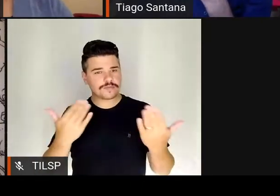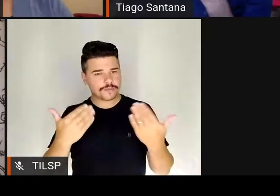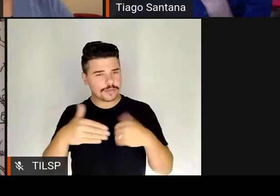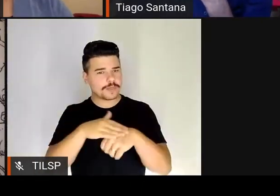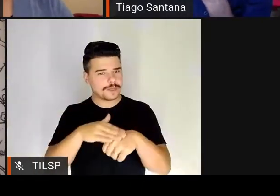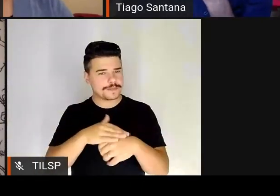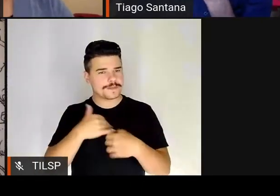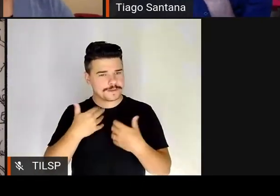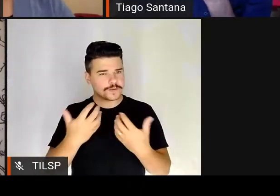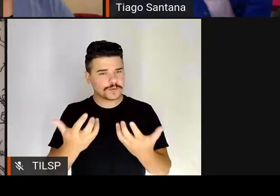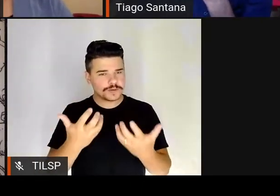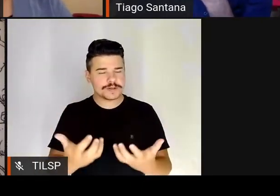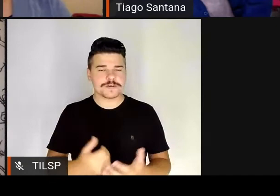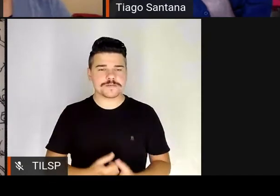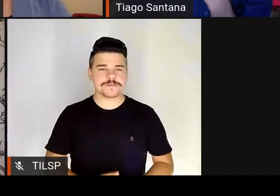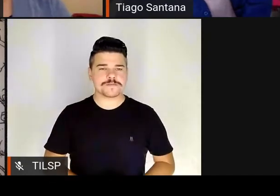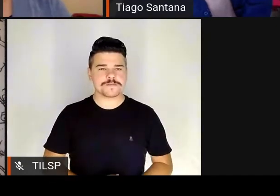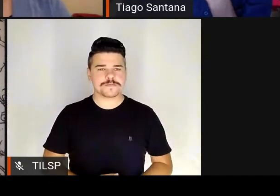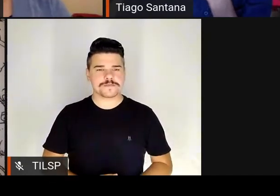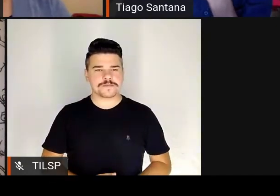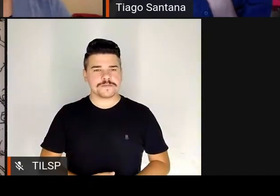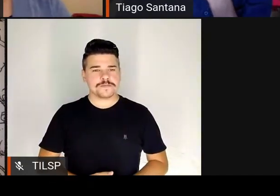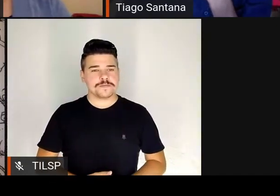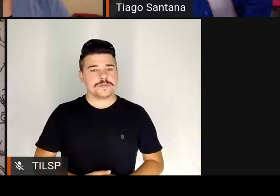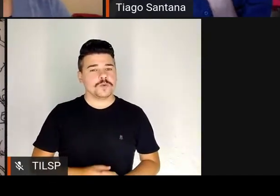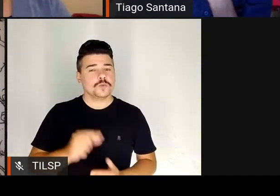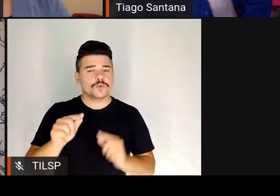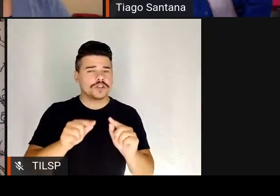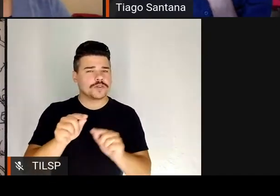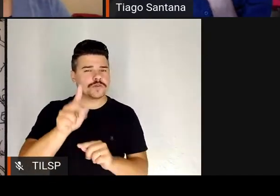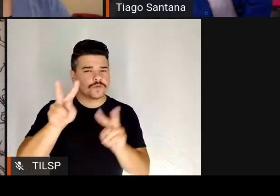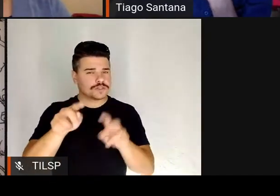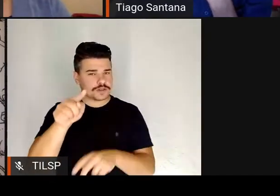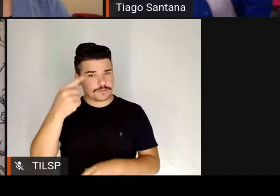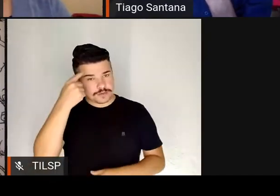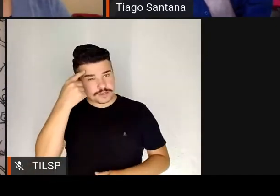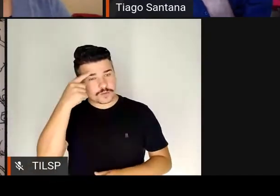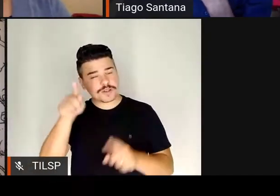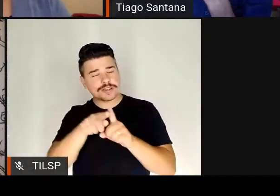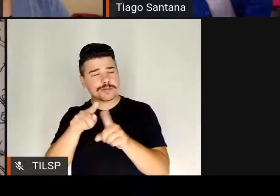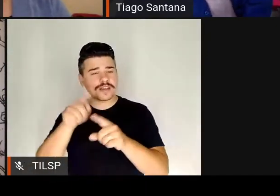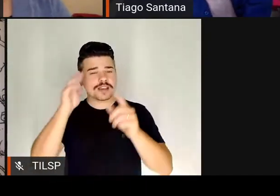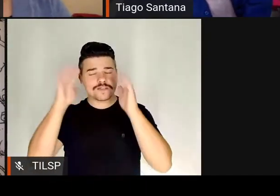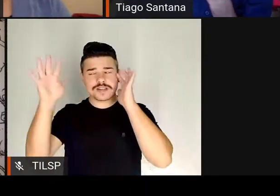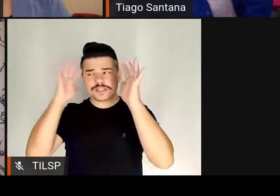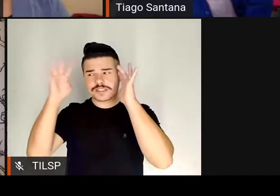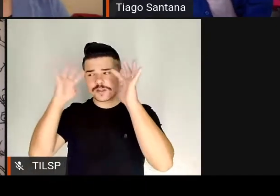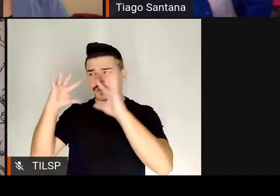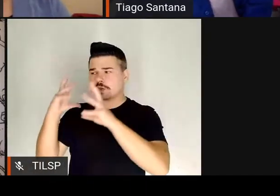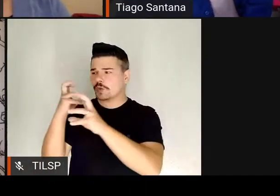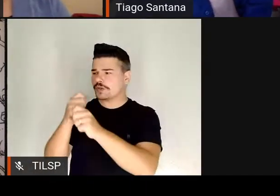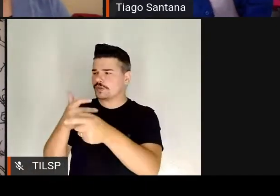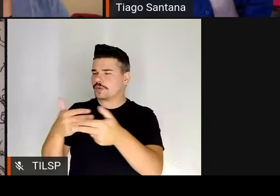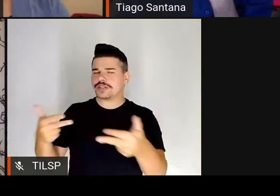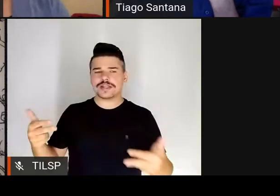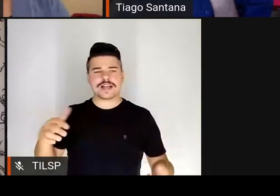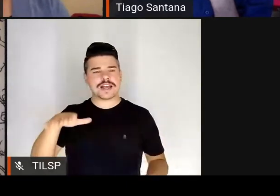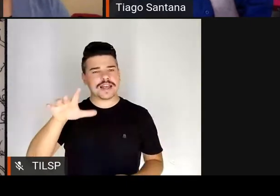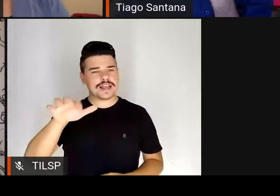um pouco... aquilo que você pensou e um pouco reflexões sobre tanto que a Érica colocou e o Thiago.